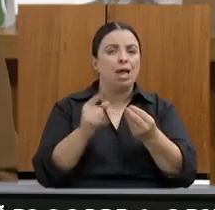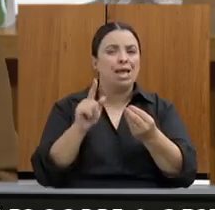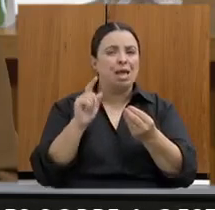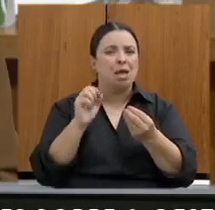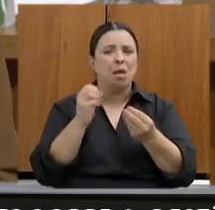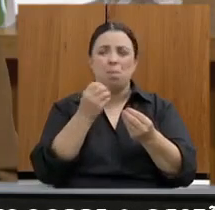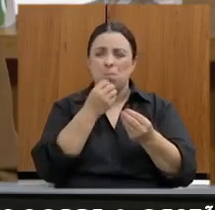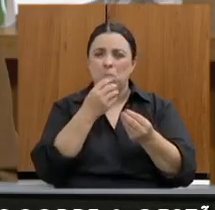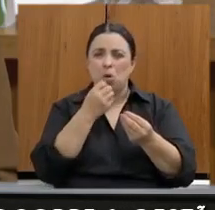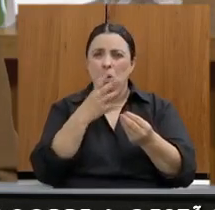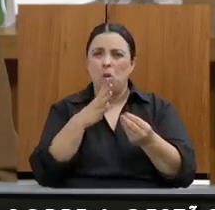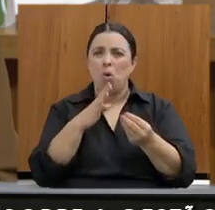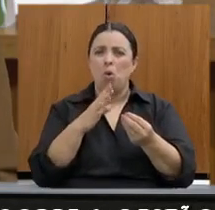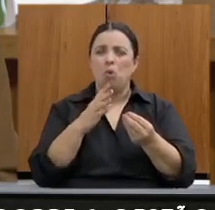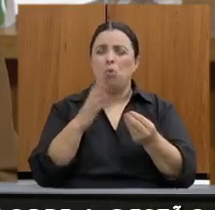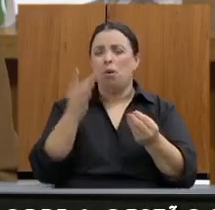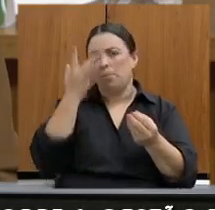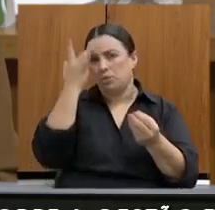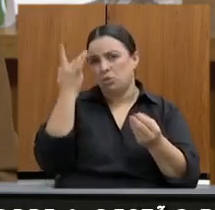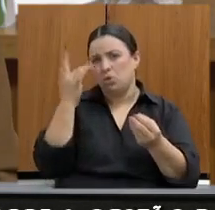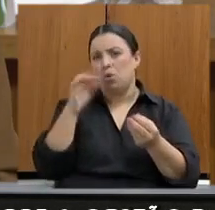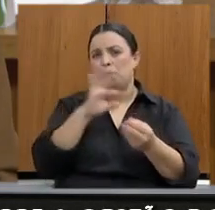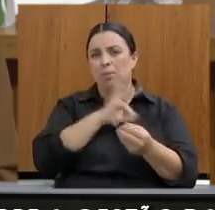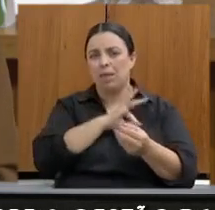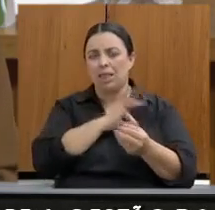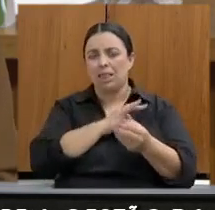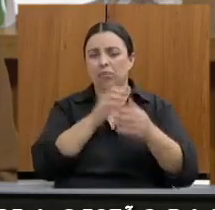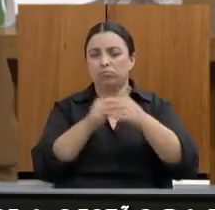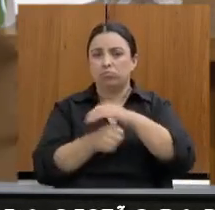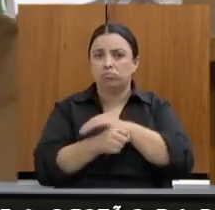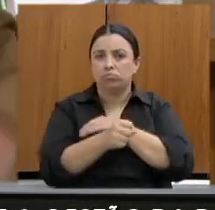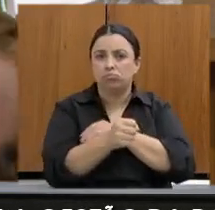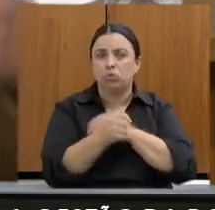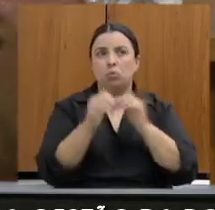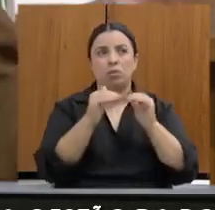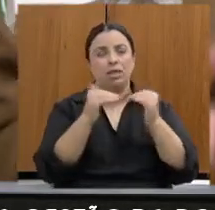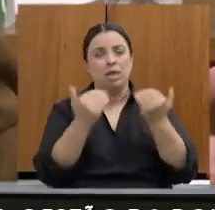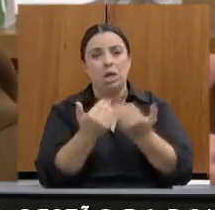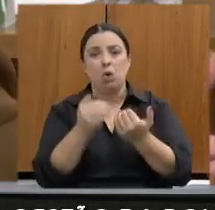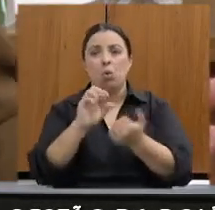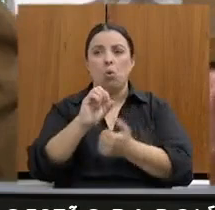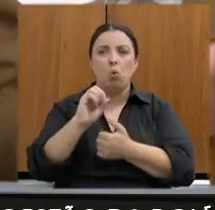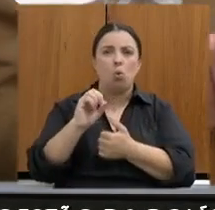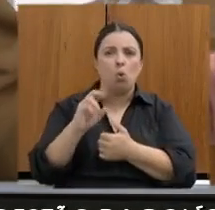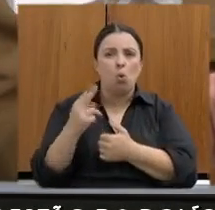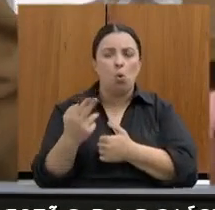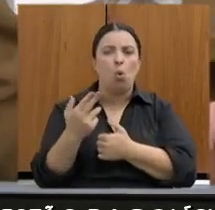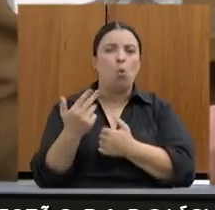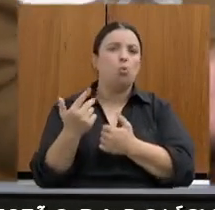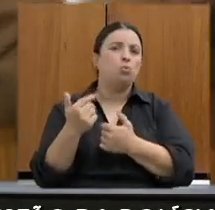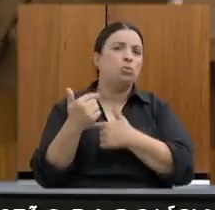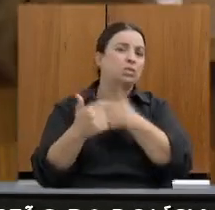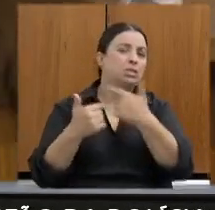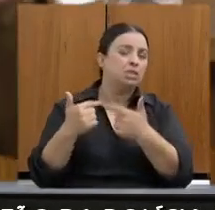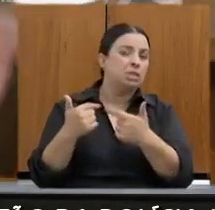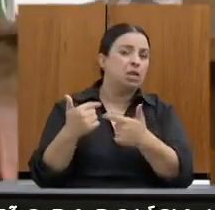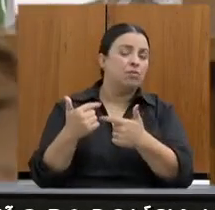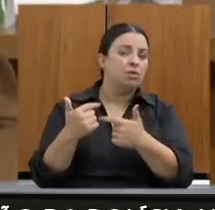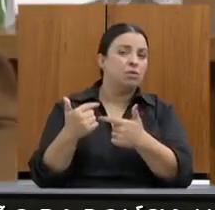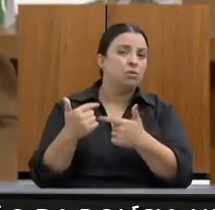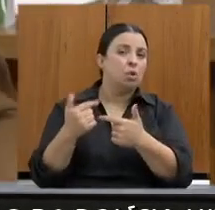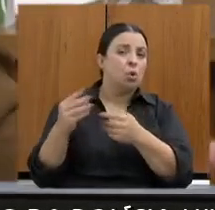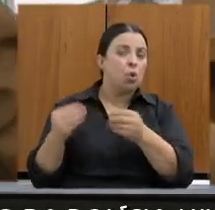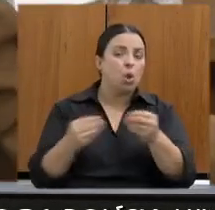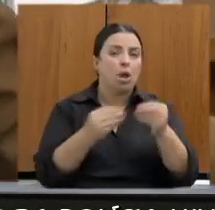um evento de do Mineirão um evento de um policiamento de eventos em esses outros e ele queria trabalhar na